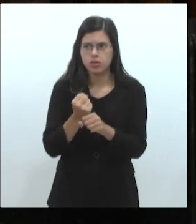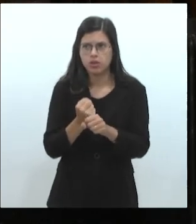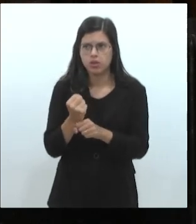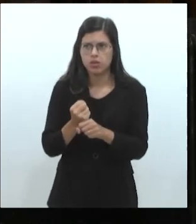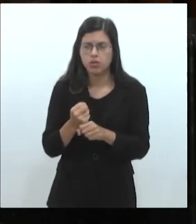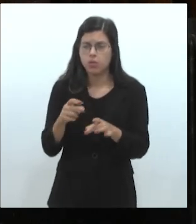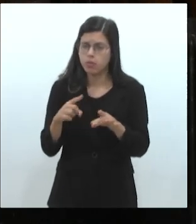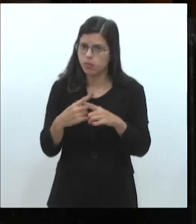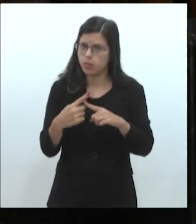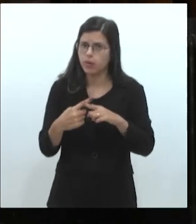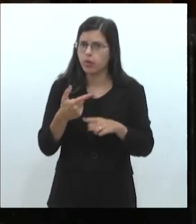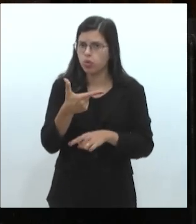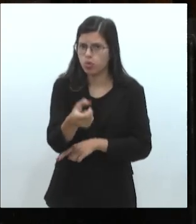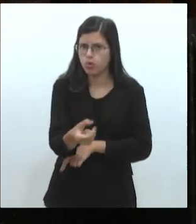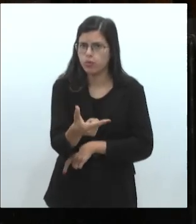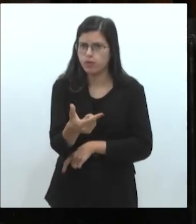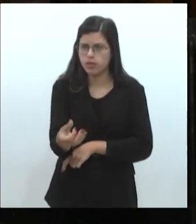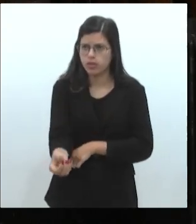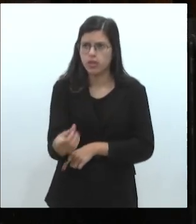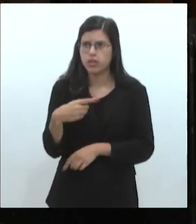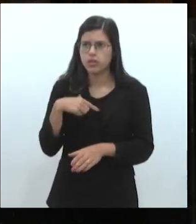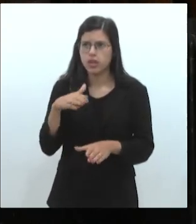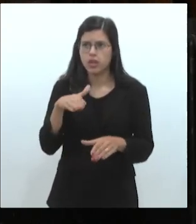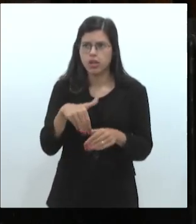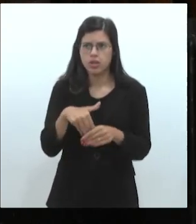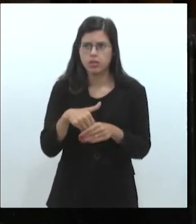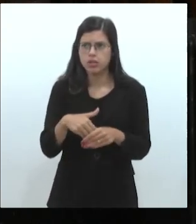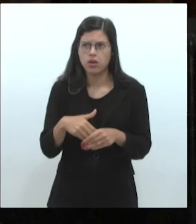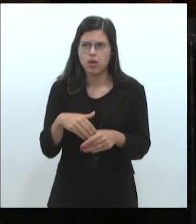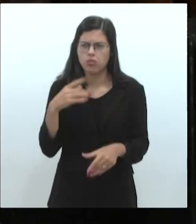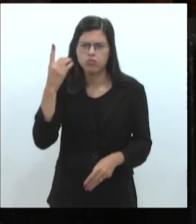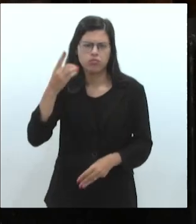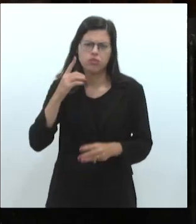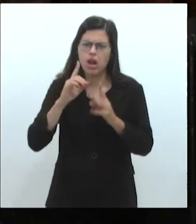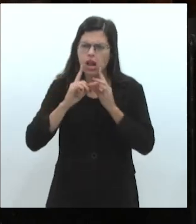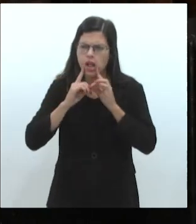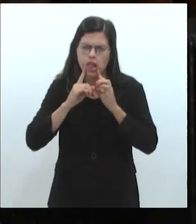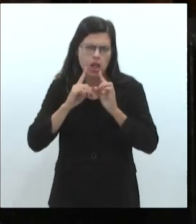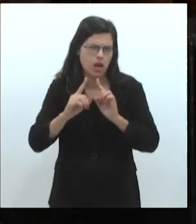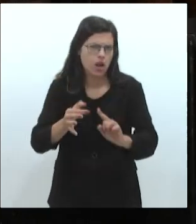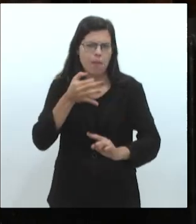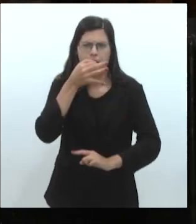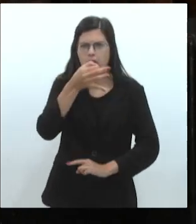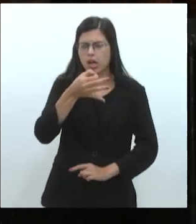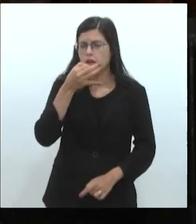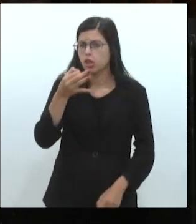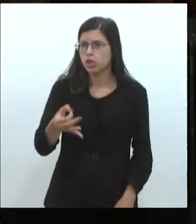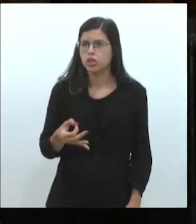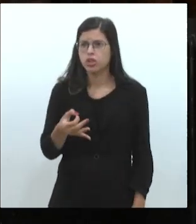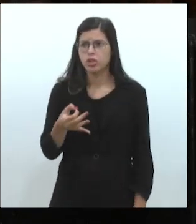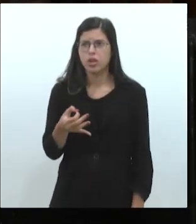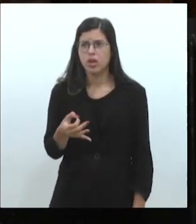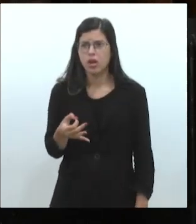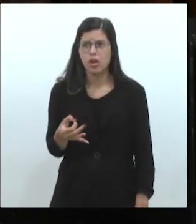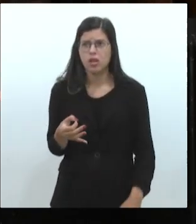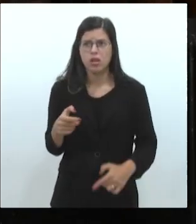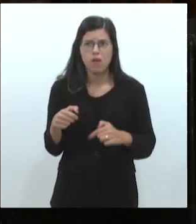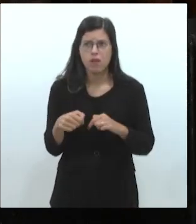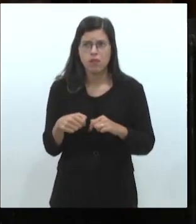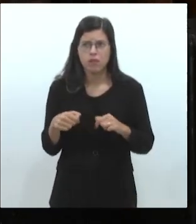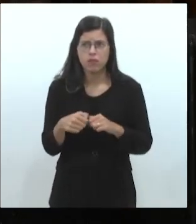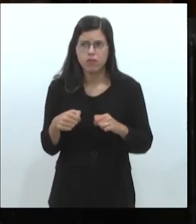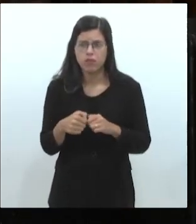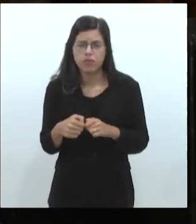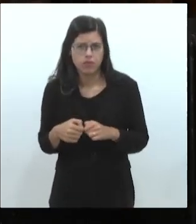também em 2026. Ora, eu não sou um deputado de criticar por criticar, não fiz desde o primeiro dia do governo Lula, apesar de não ter sido